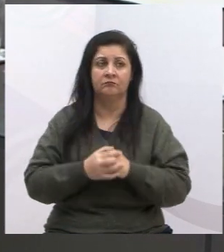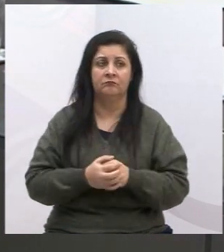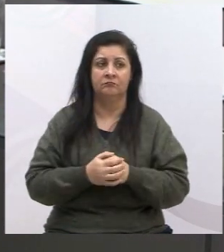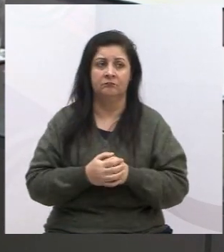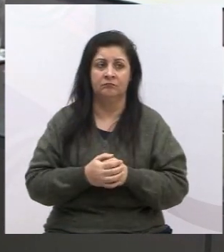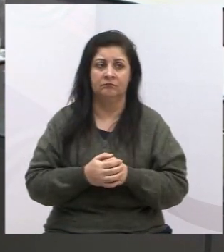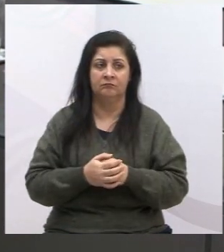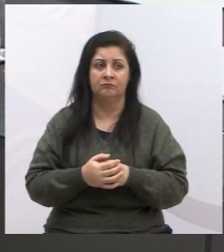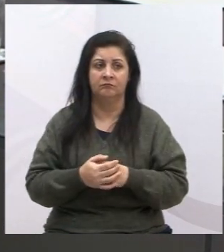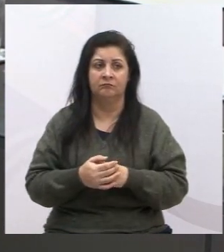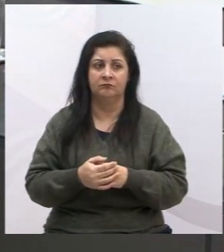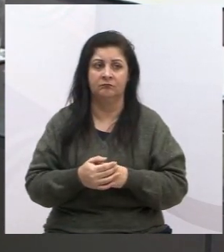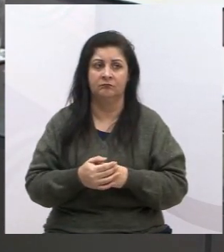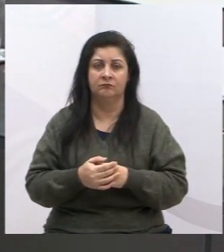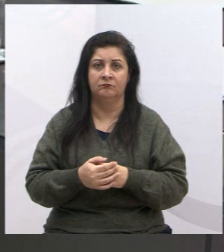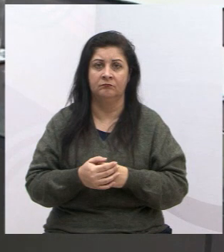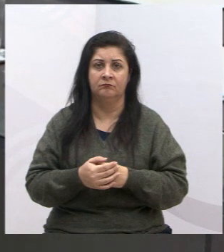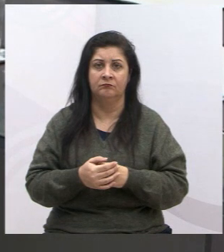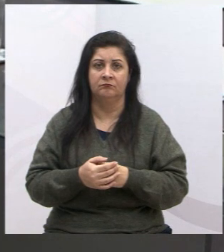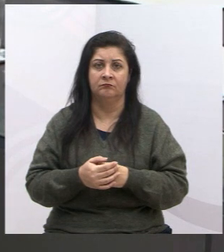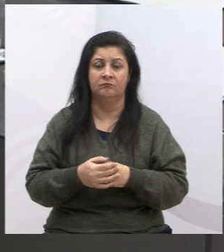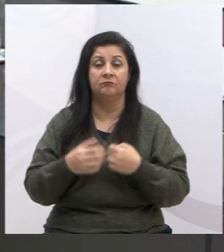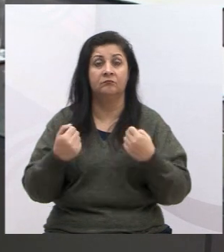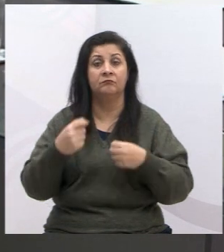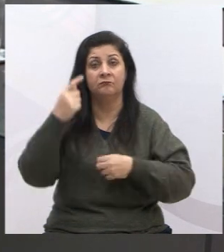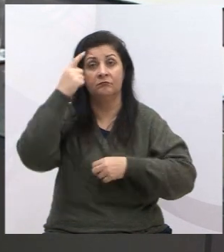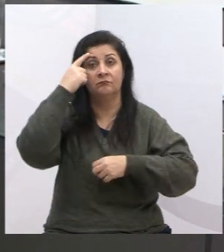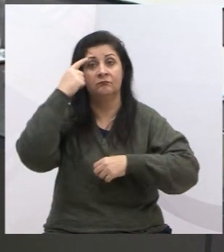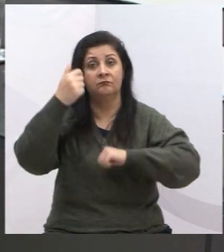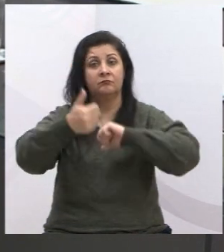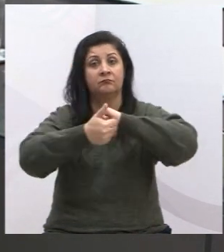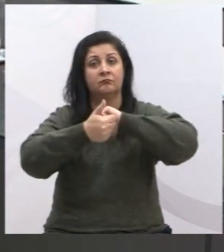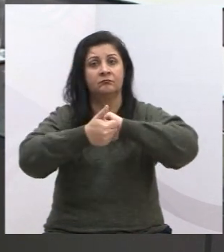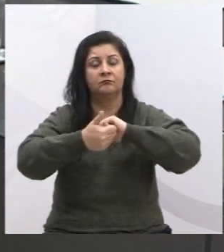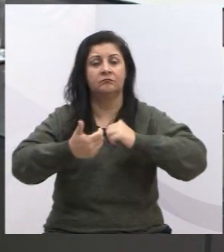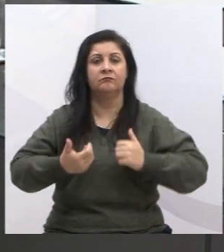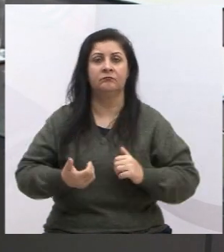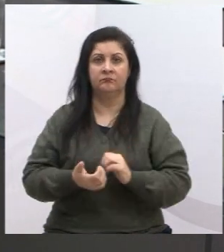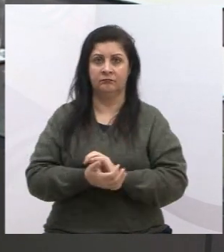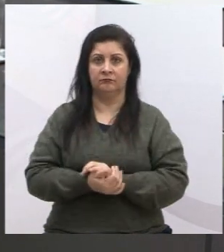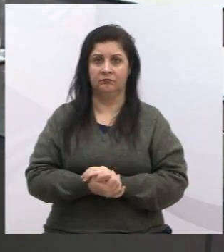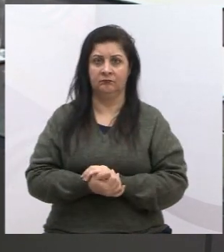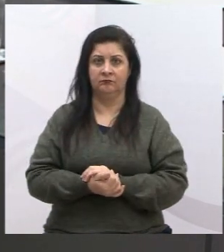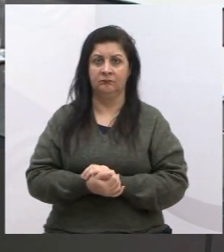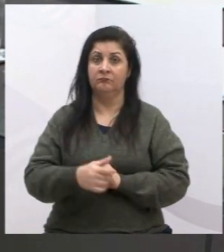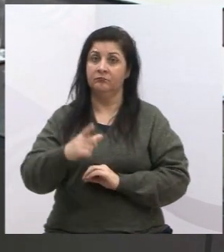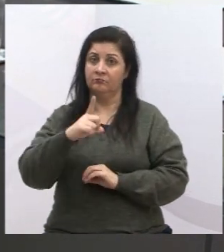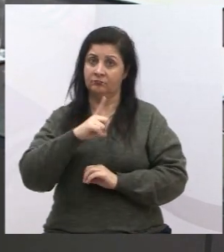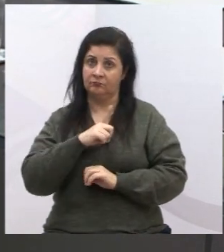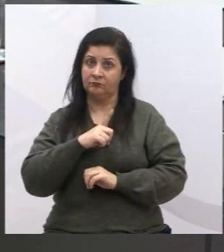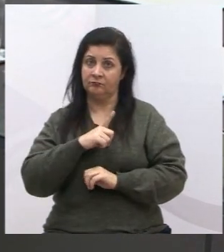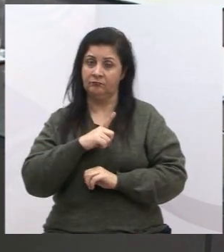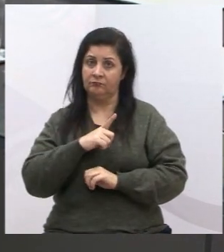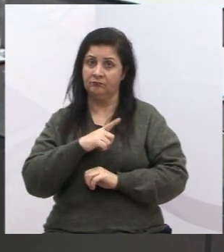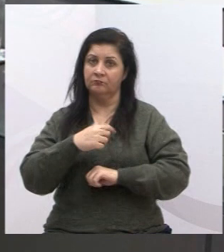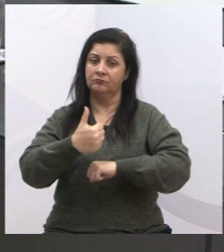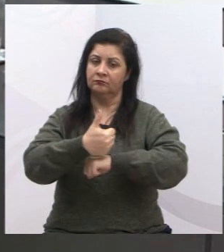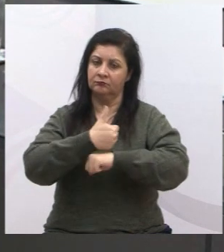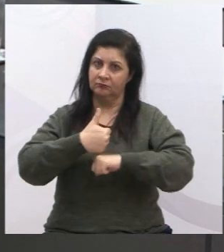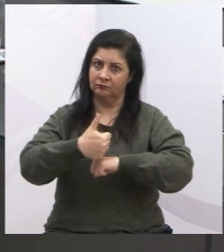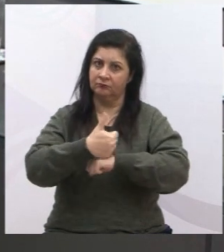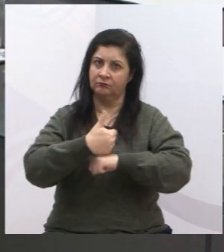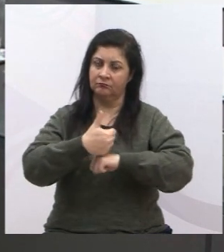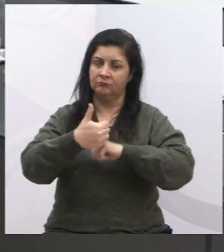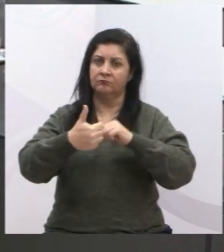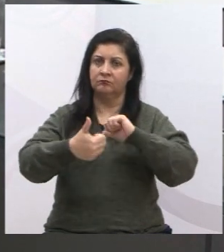as crianças na escola? Temos que pensar na qualidade. E eu não tenho dúvida que, para você ter qualidade na educação, você